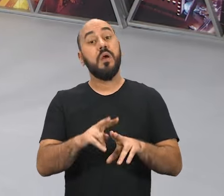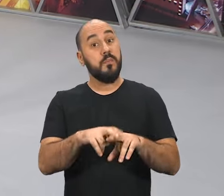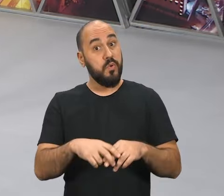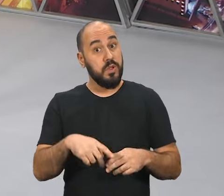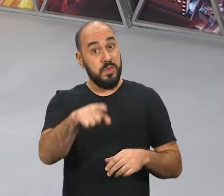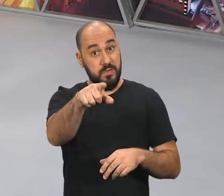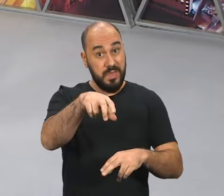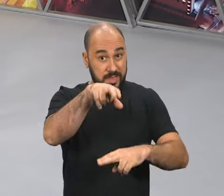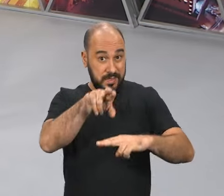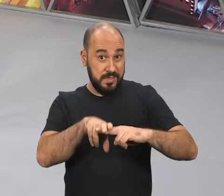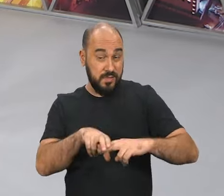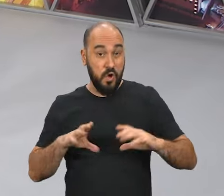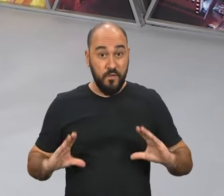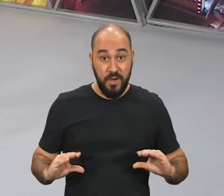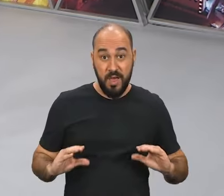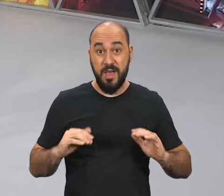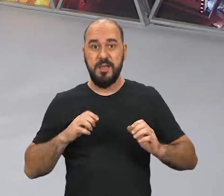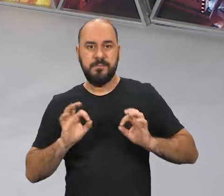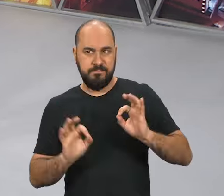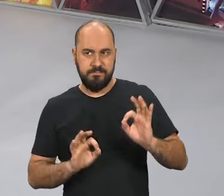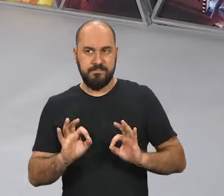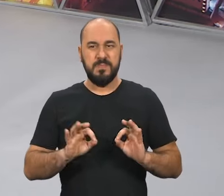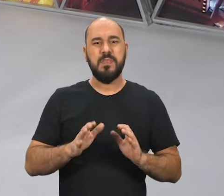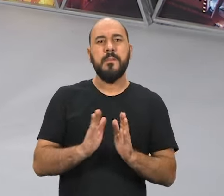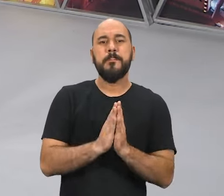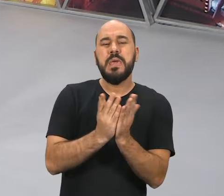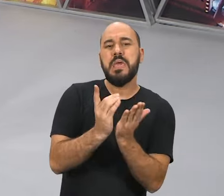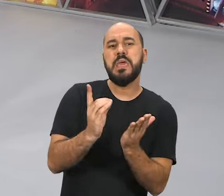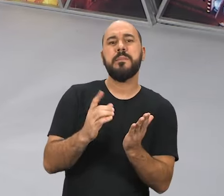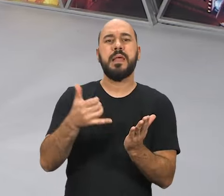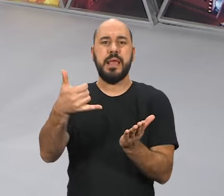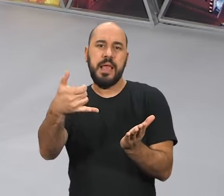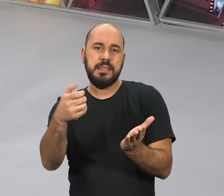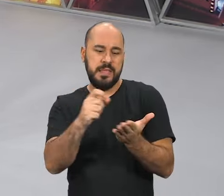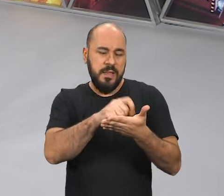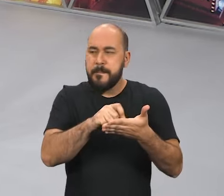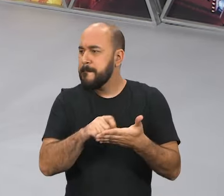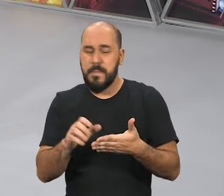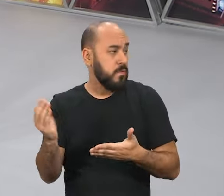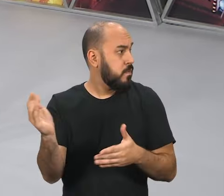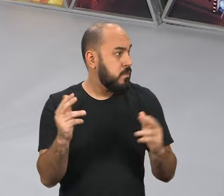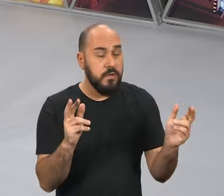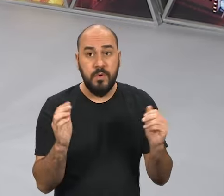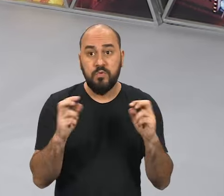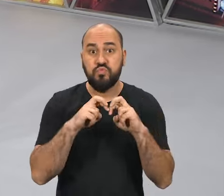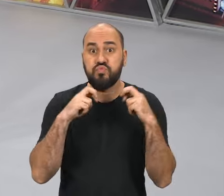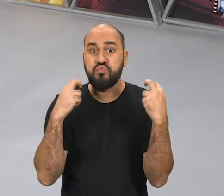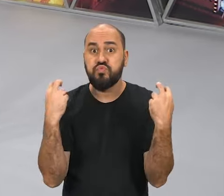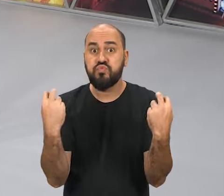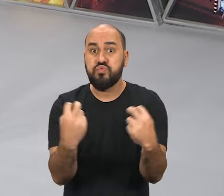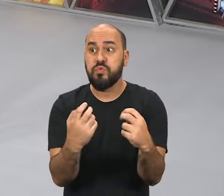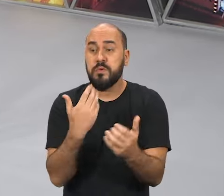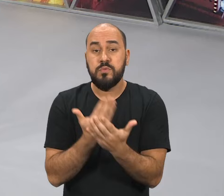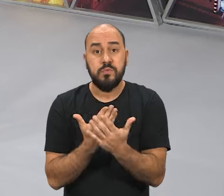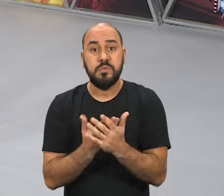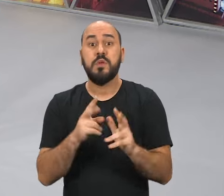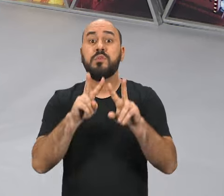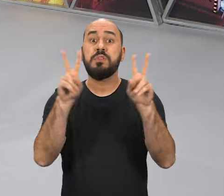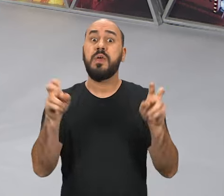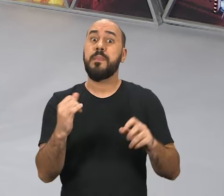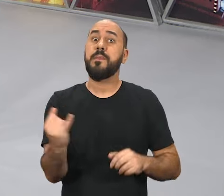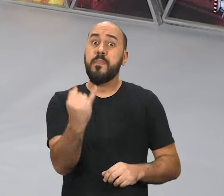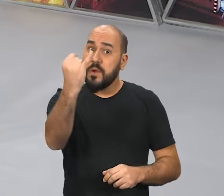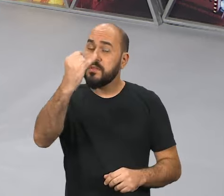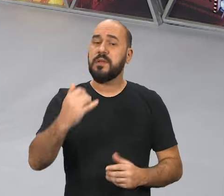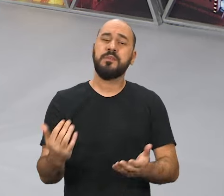isso, se ajeita aí no sofá, se ajeita aí na cadeira, pega a sua Bíblia, uma caneta, um caderno, chama todo mundo e vamos nos preparar para esse